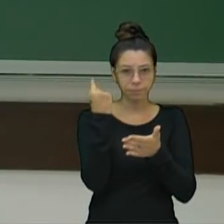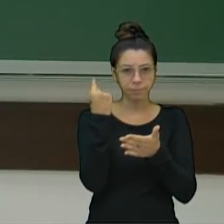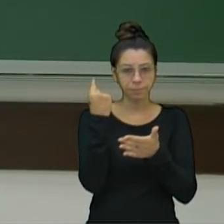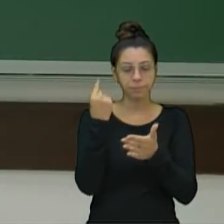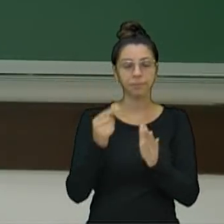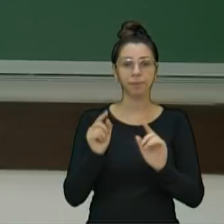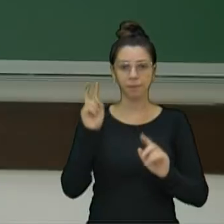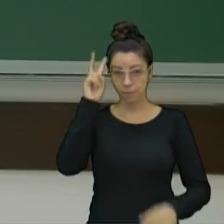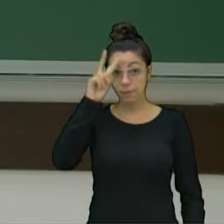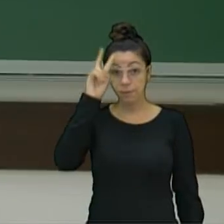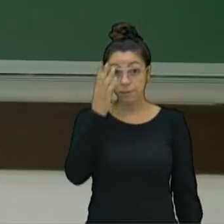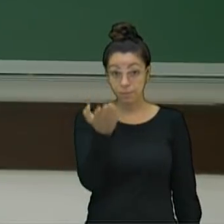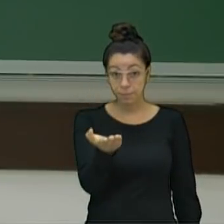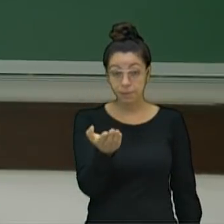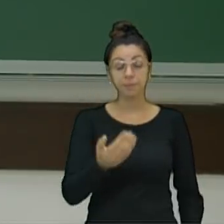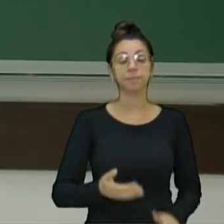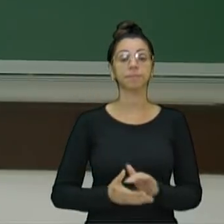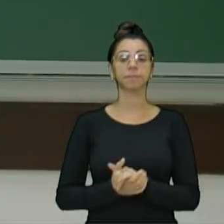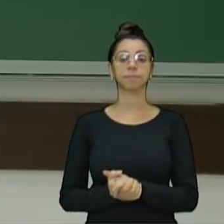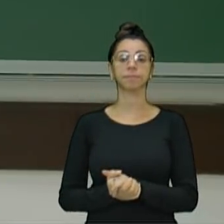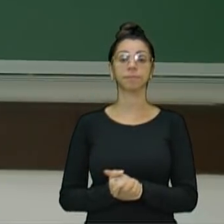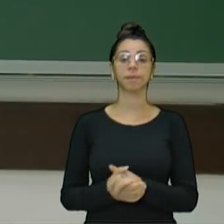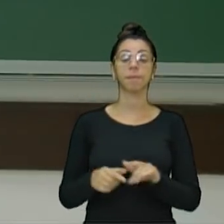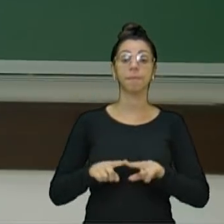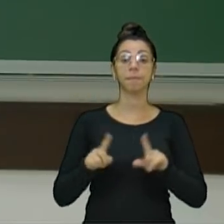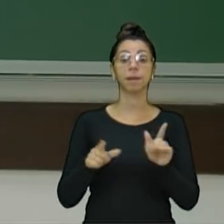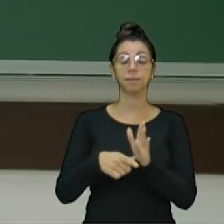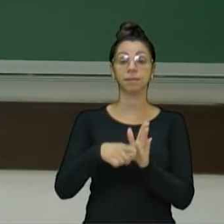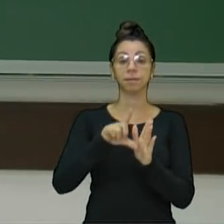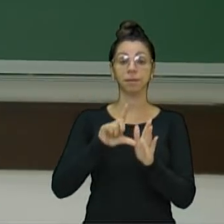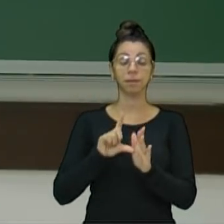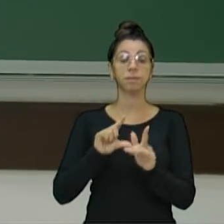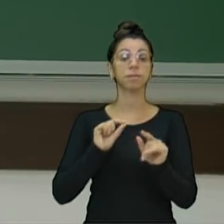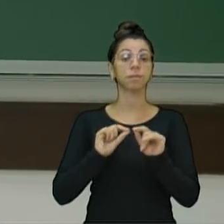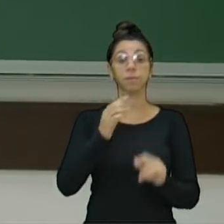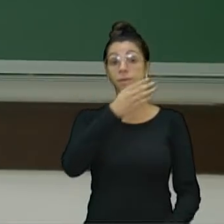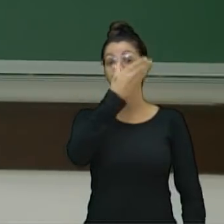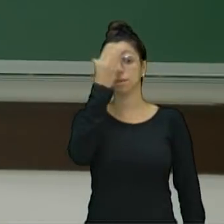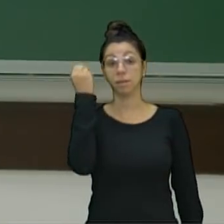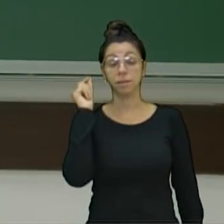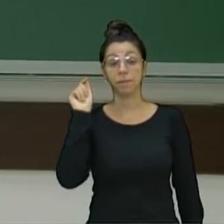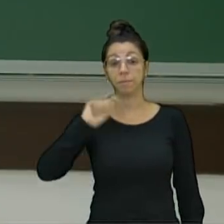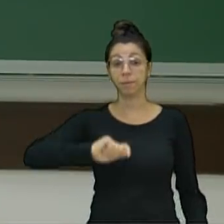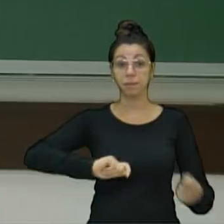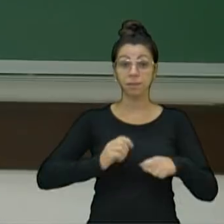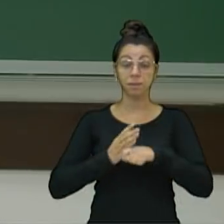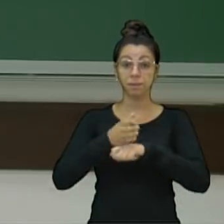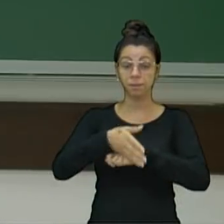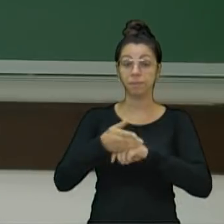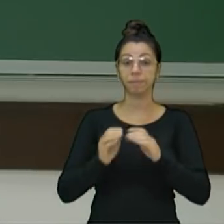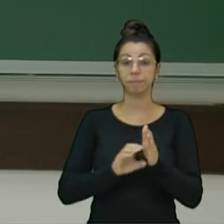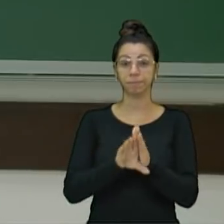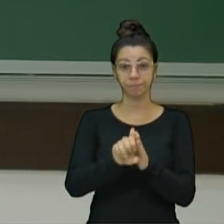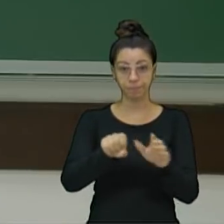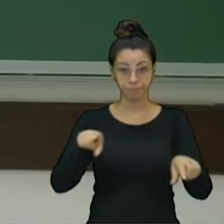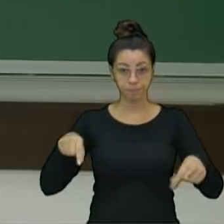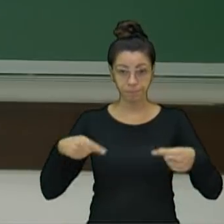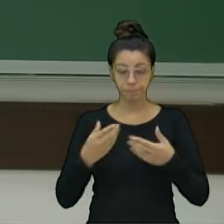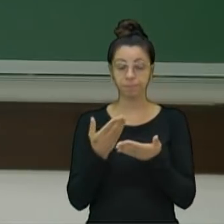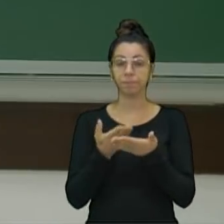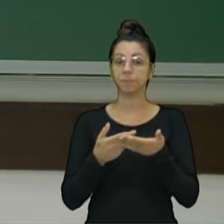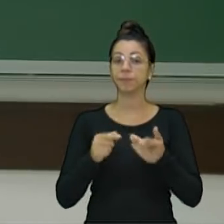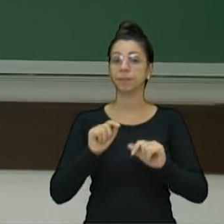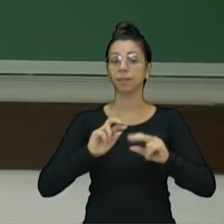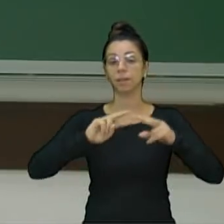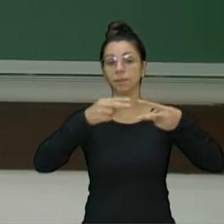passada. Vocês estão lembrados? Antes disso, vocês não esqueçam que vocês precisam entrar lá no Google Classroom e